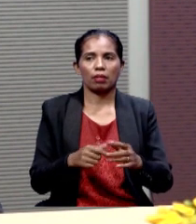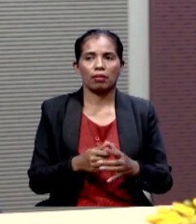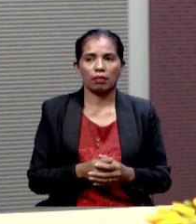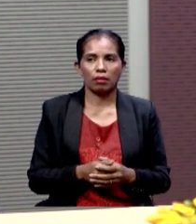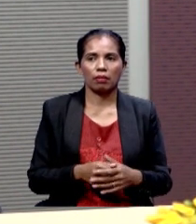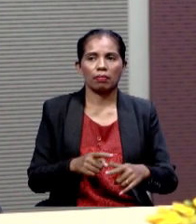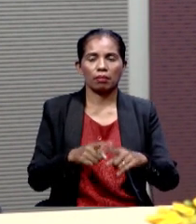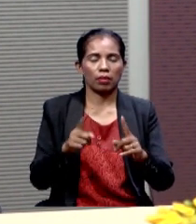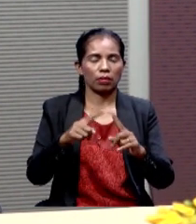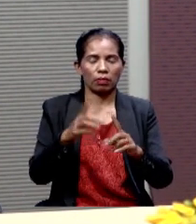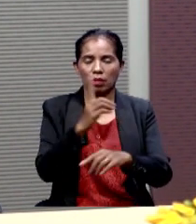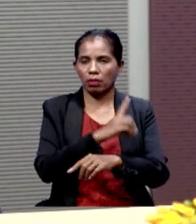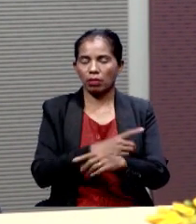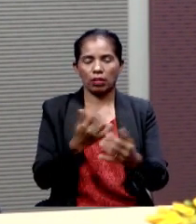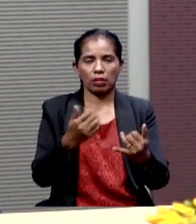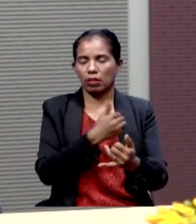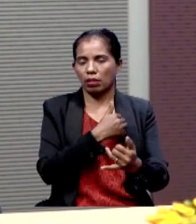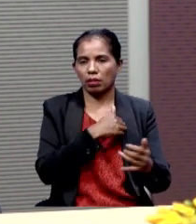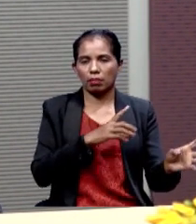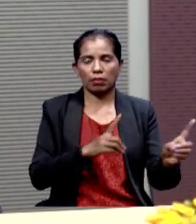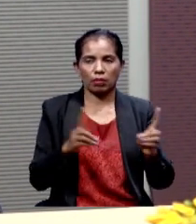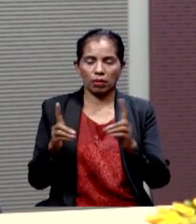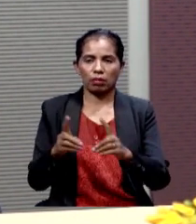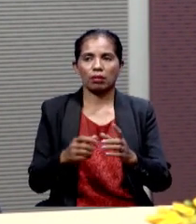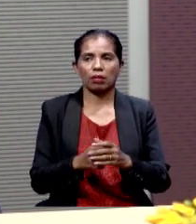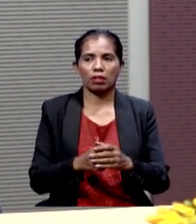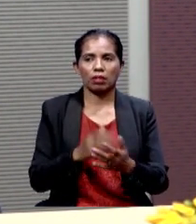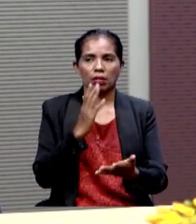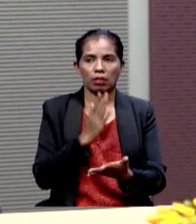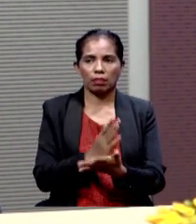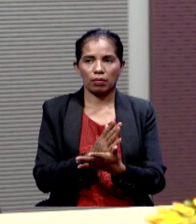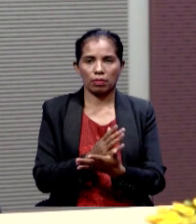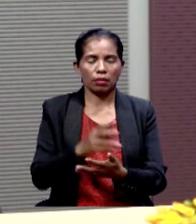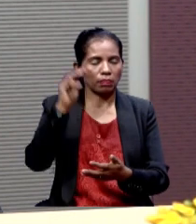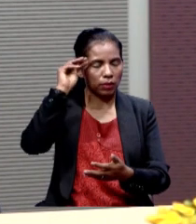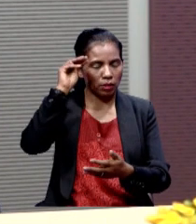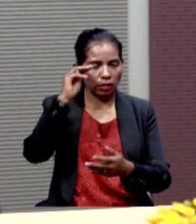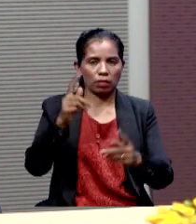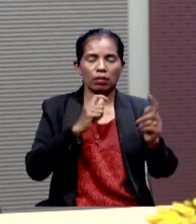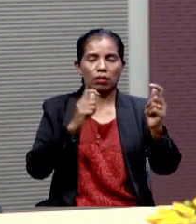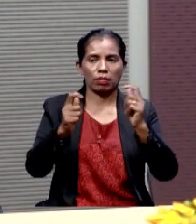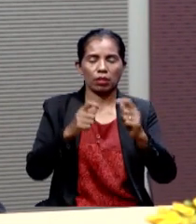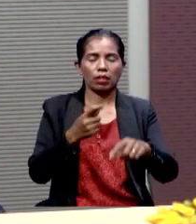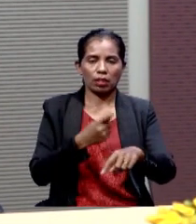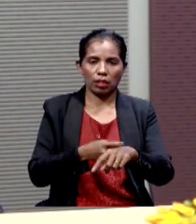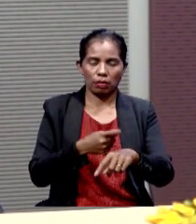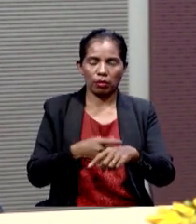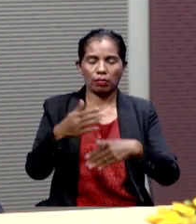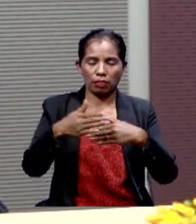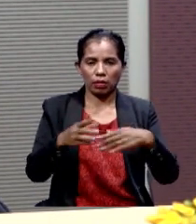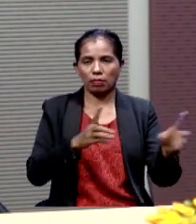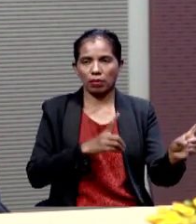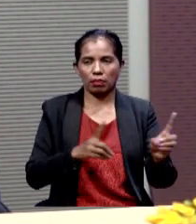mas até a data se deu que a implementação parece ser parado hela ia Ministério do Transporte se espera que até tempo para bele